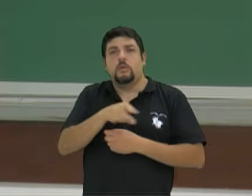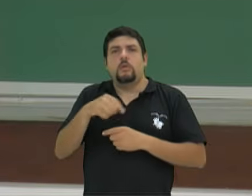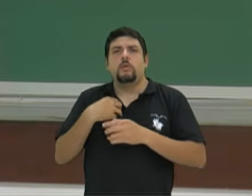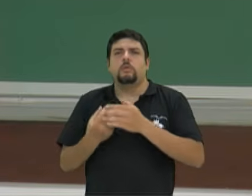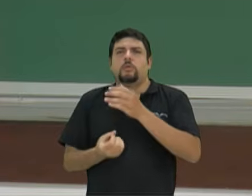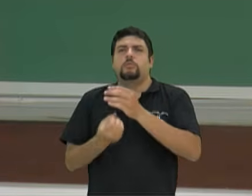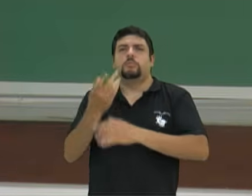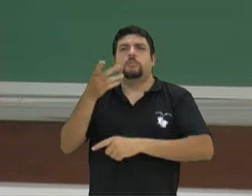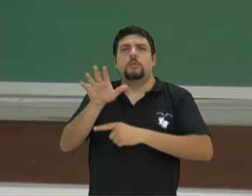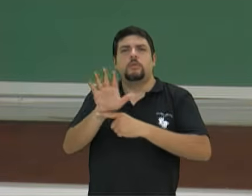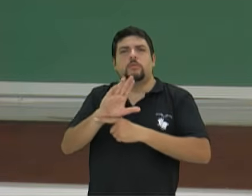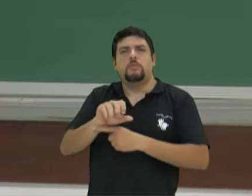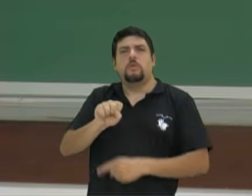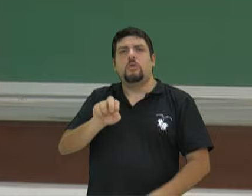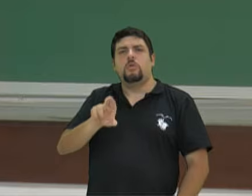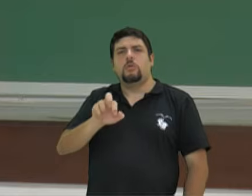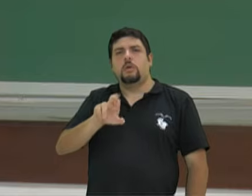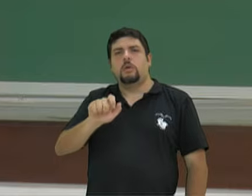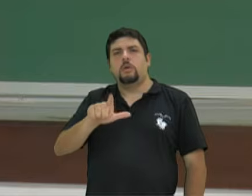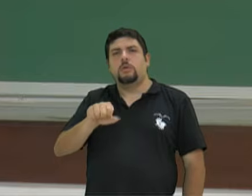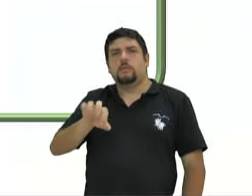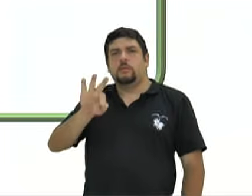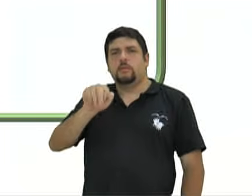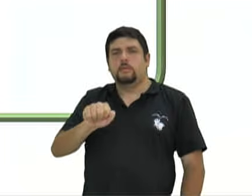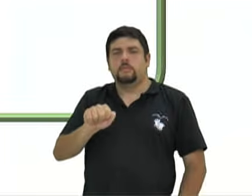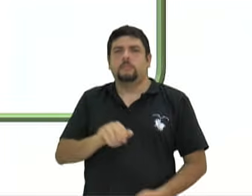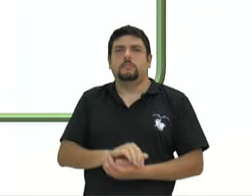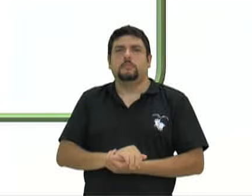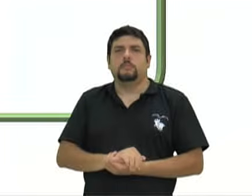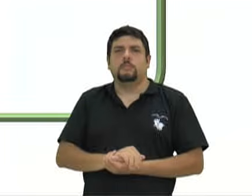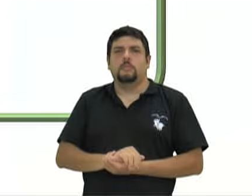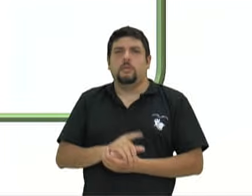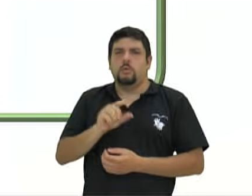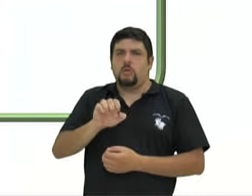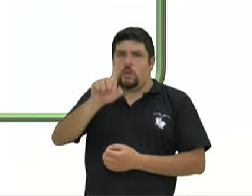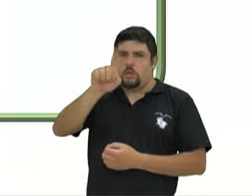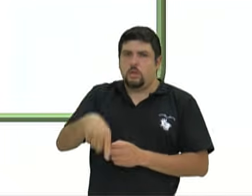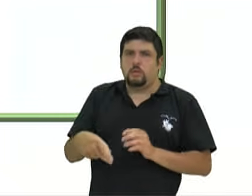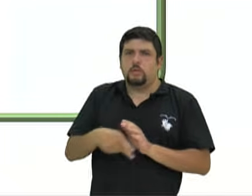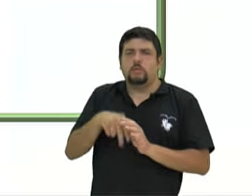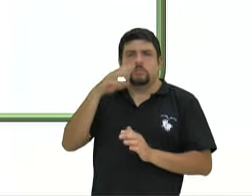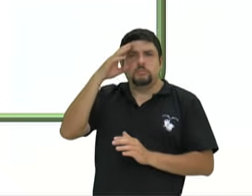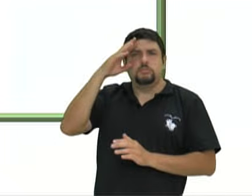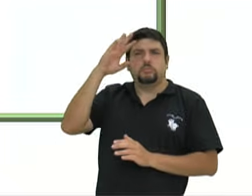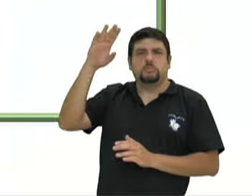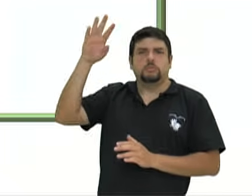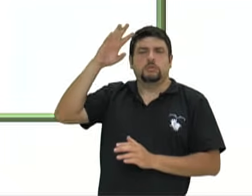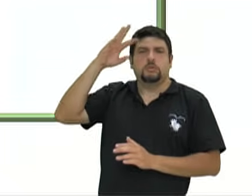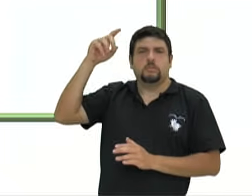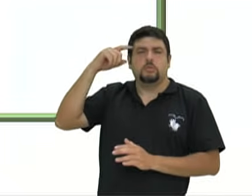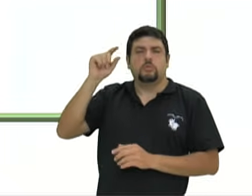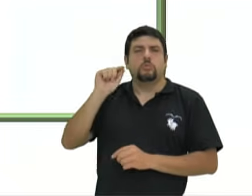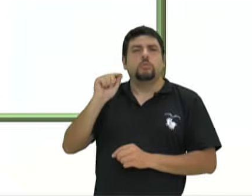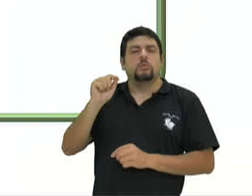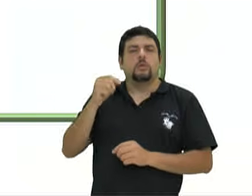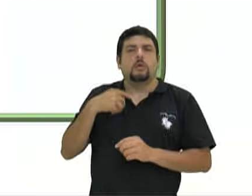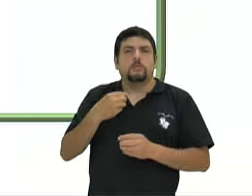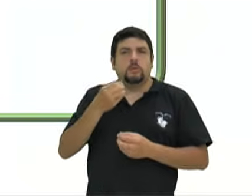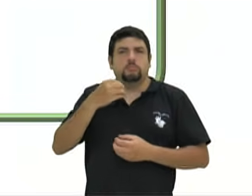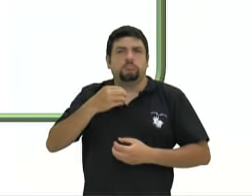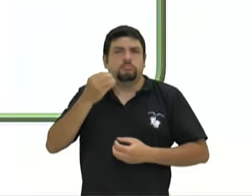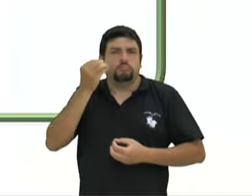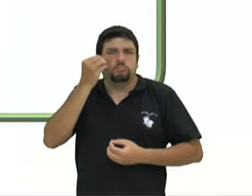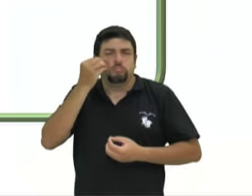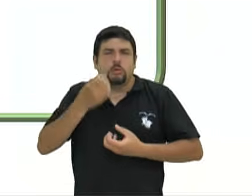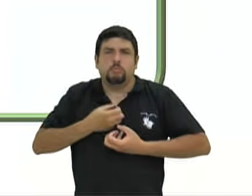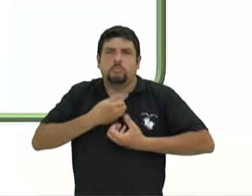filme surrealista. Surrealismo é o automatismo psíquico puro, pelo qual se pretende exprimir verbalmente ou